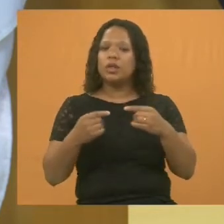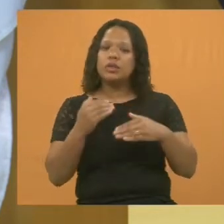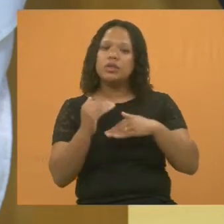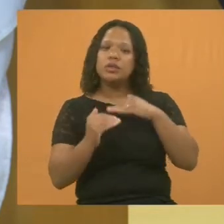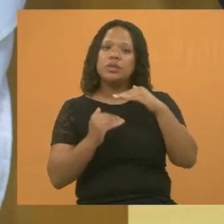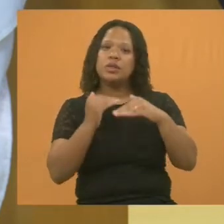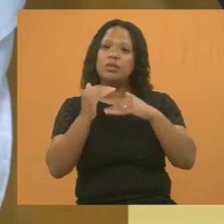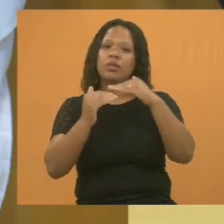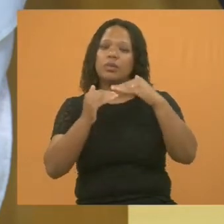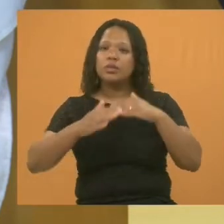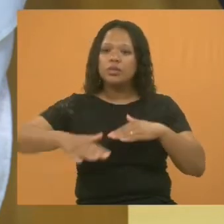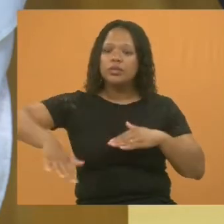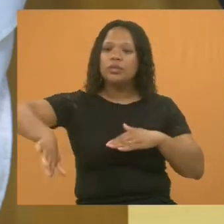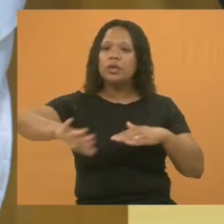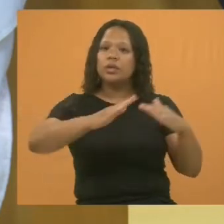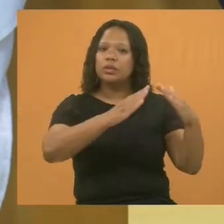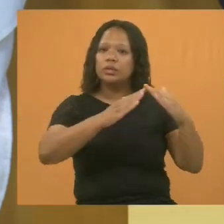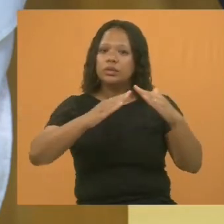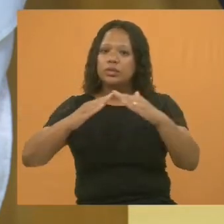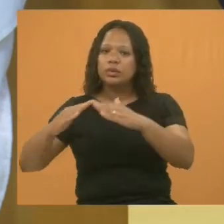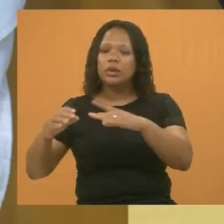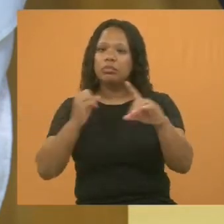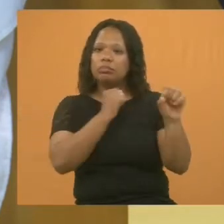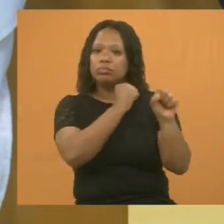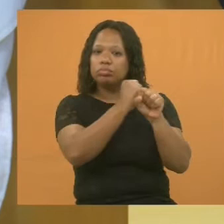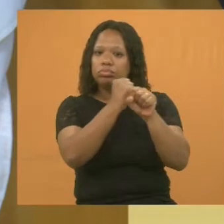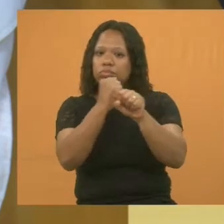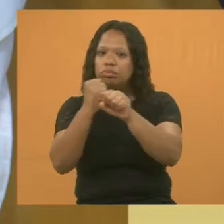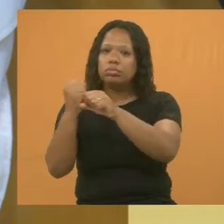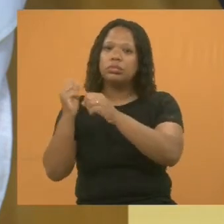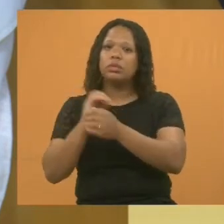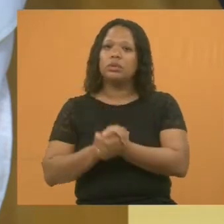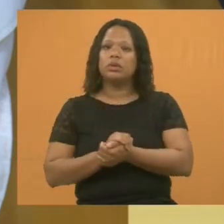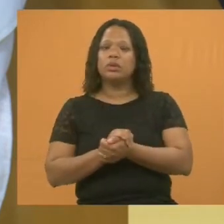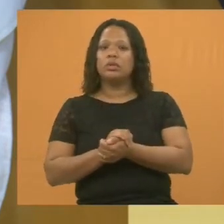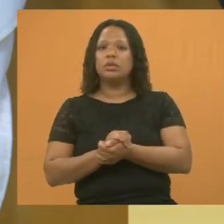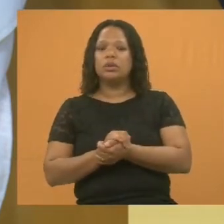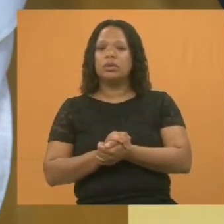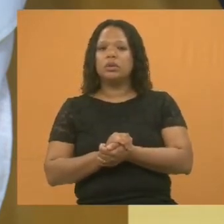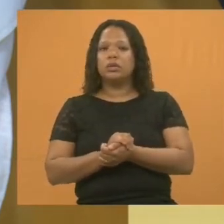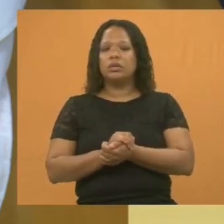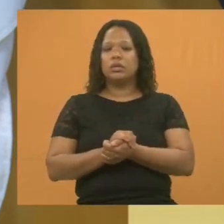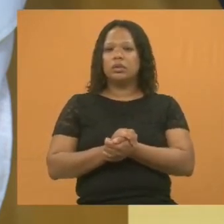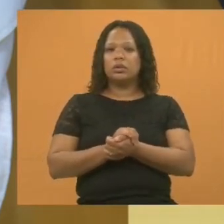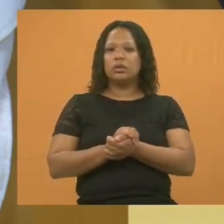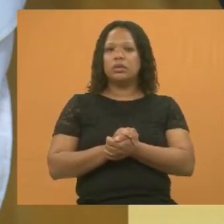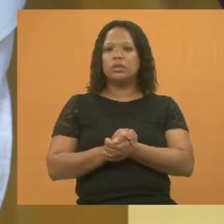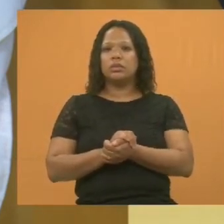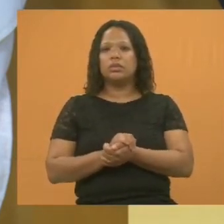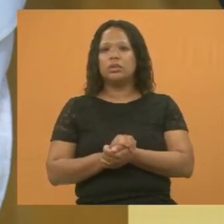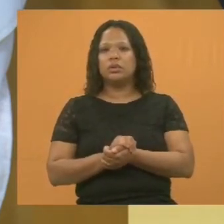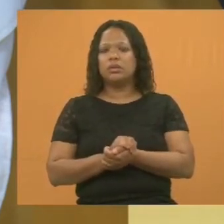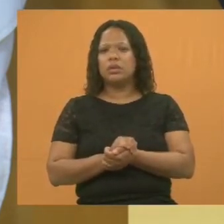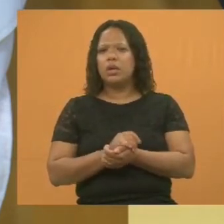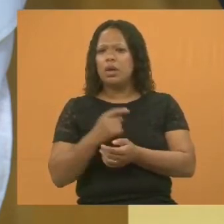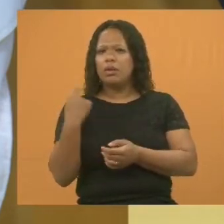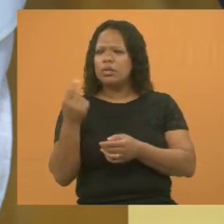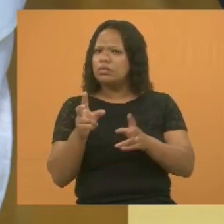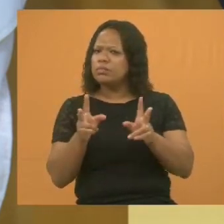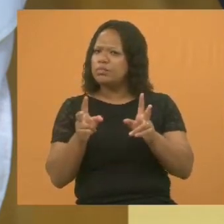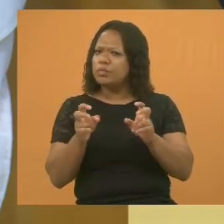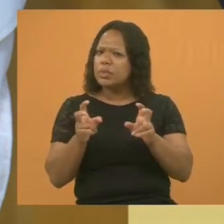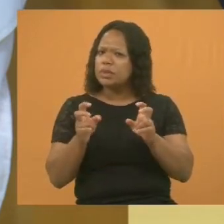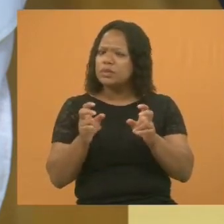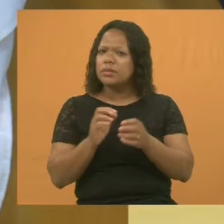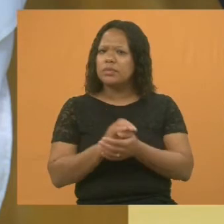desenvolvimento territorial e urbano, que trata exatamente dos aspectos materiais, físicos. E nós verificamos aí